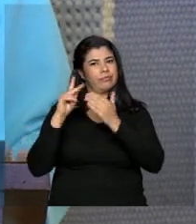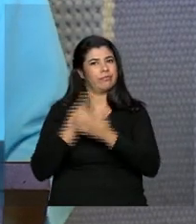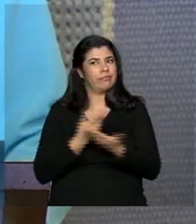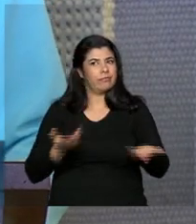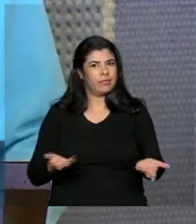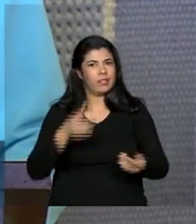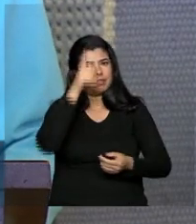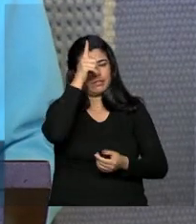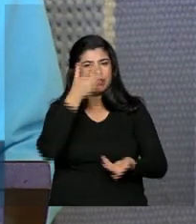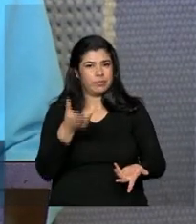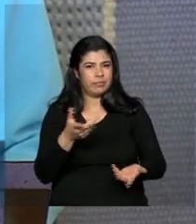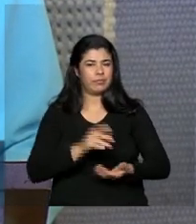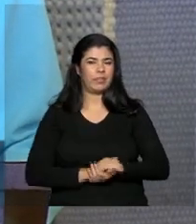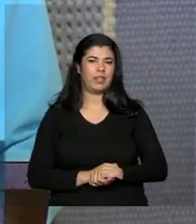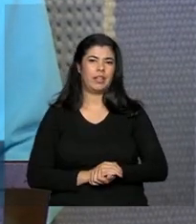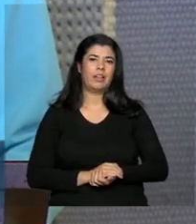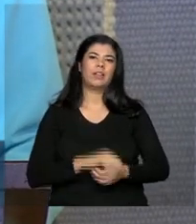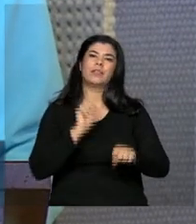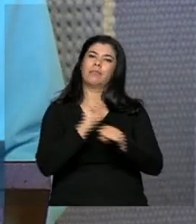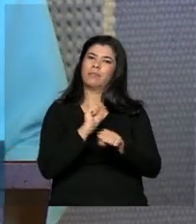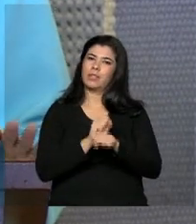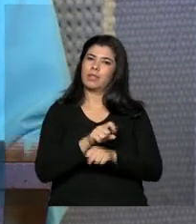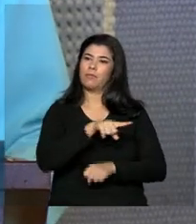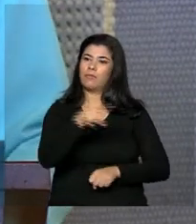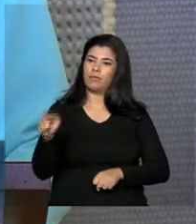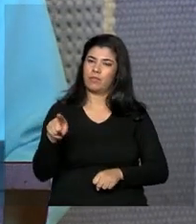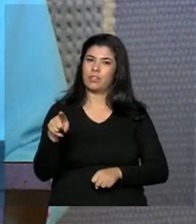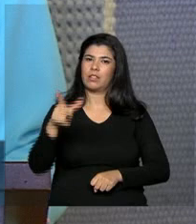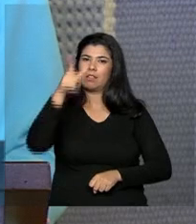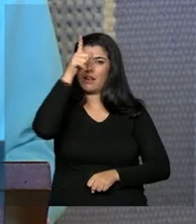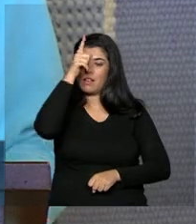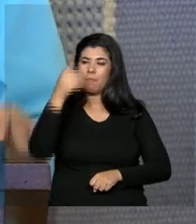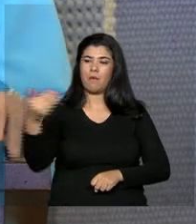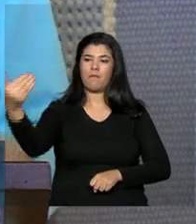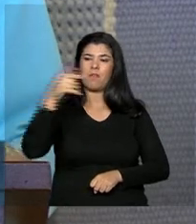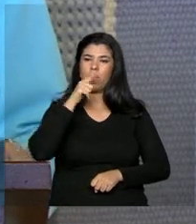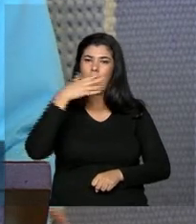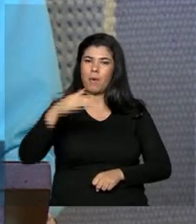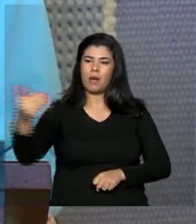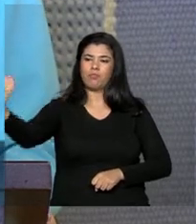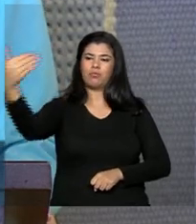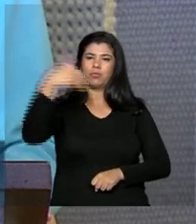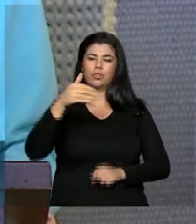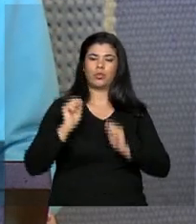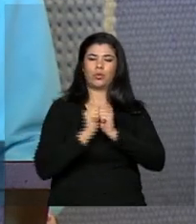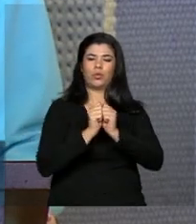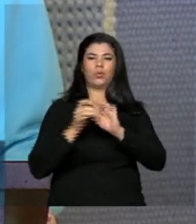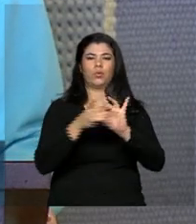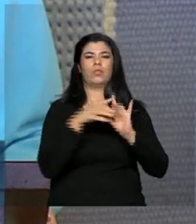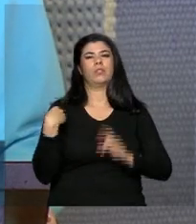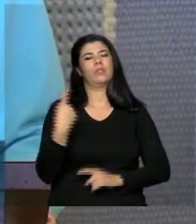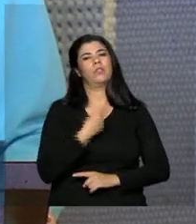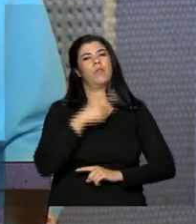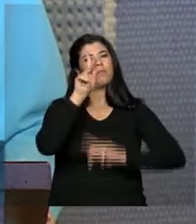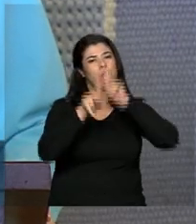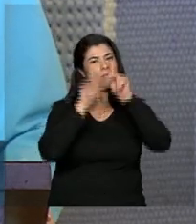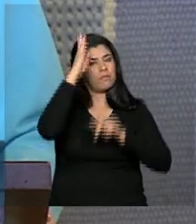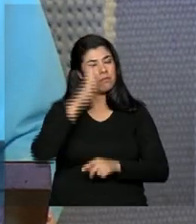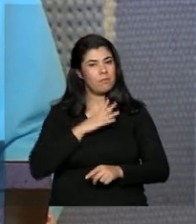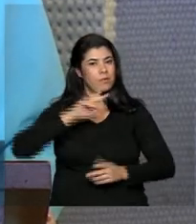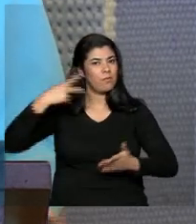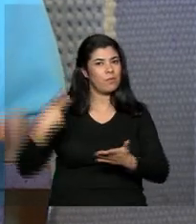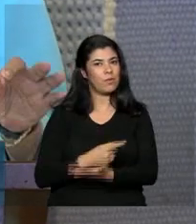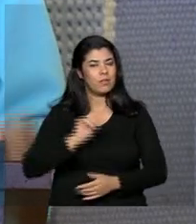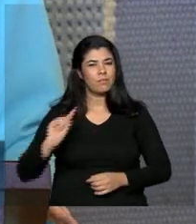Esperamos que milhares de alemães atravessem o Atlântico e juntem-se a nós nesse